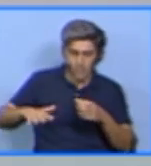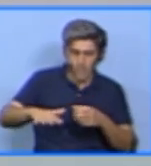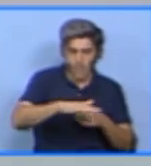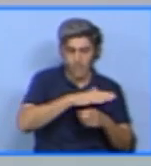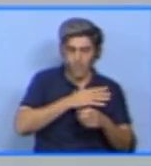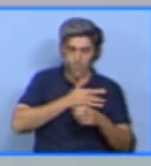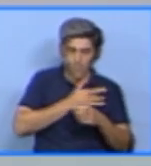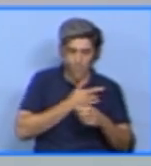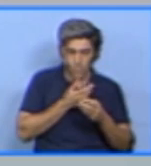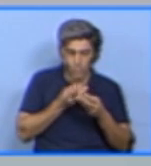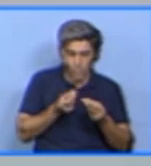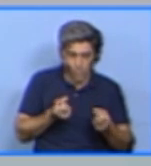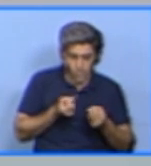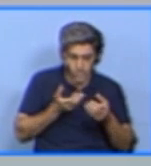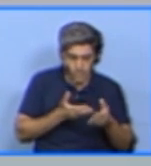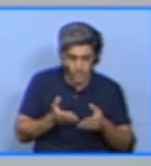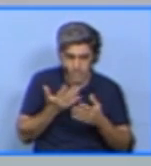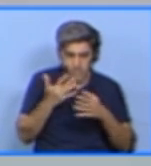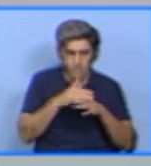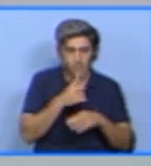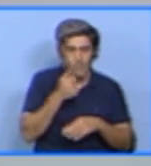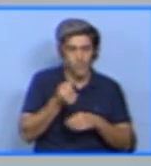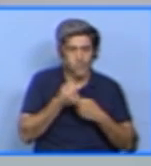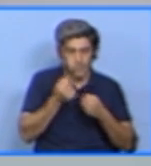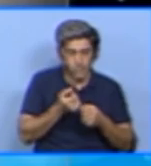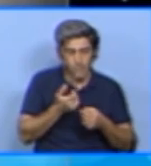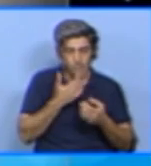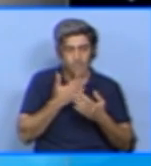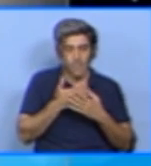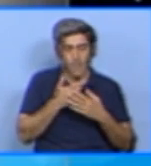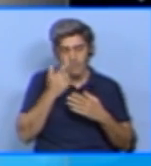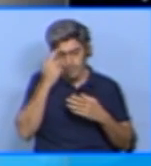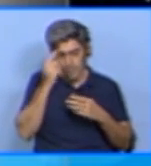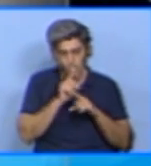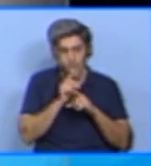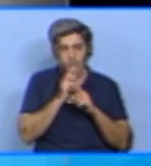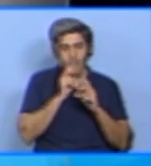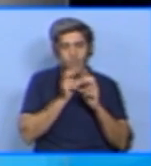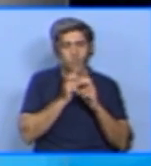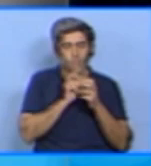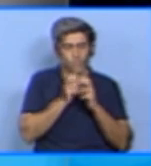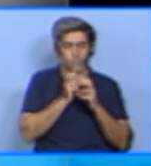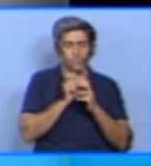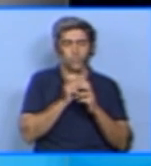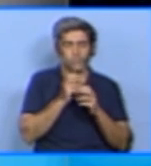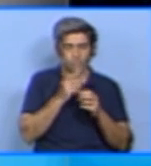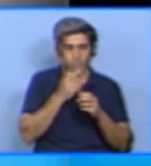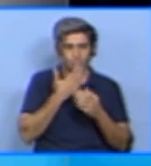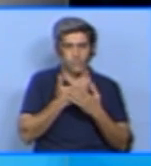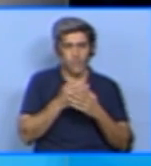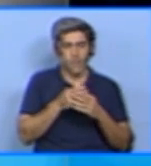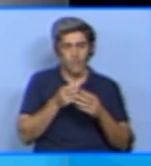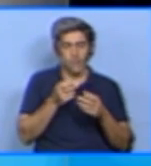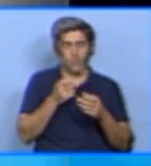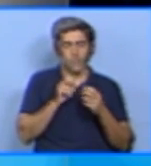e no amor um caminho de integração. E por isso é uma espécie de curto-circuito para resolver o problema. Mas Jesus